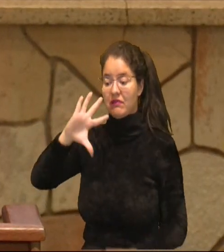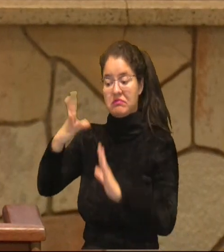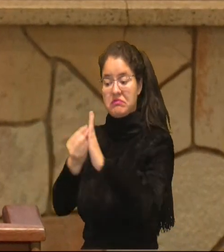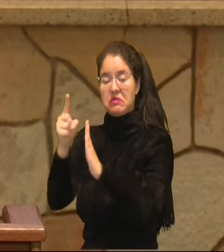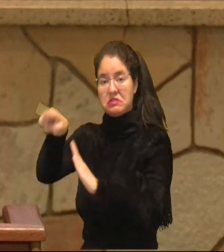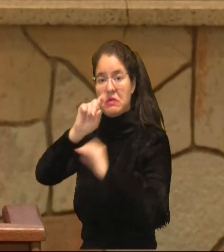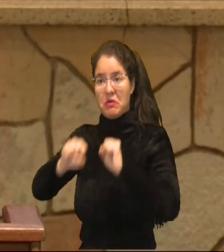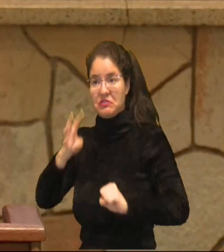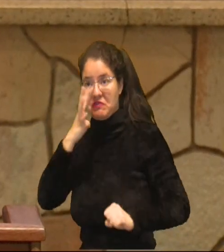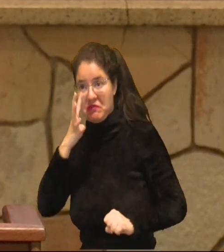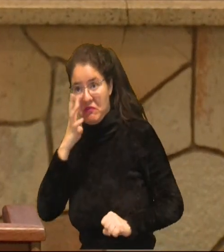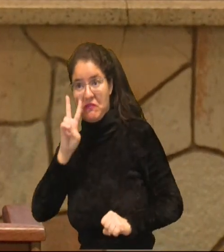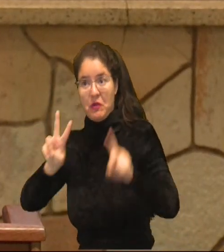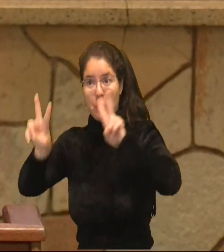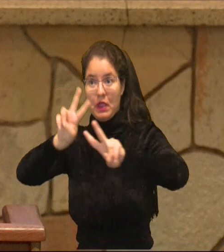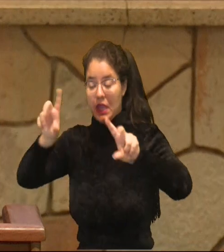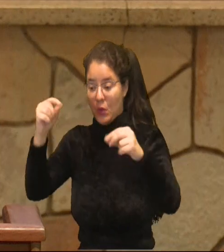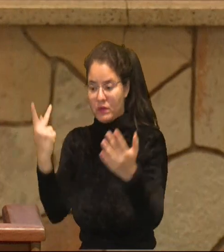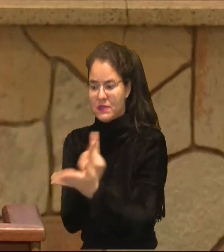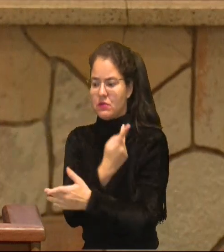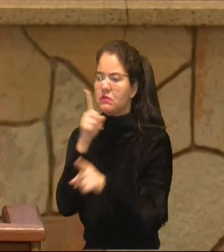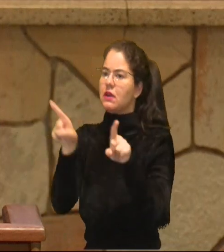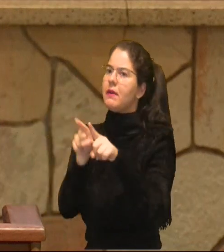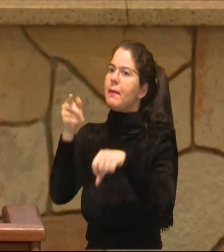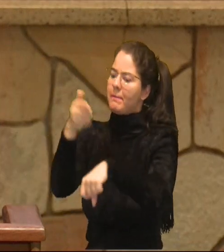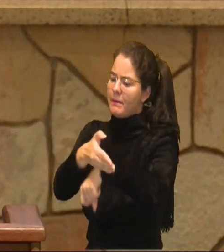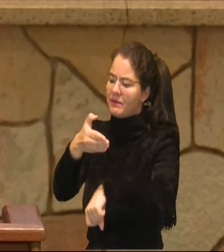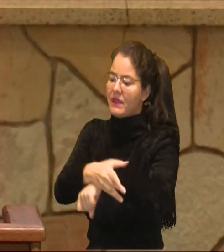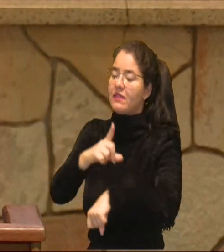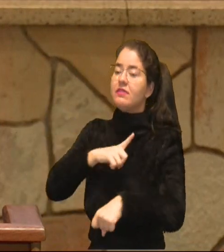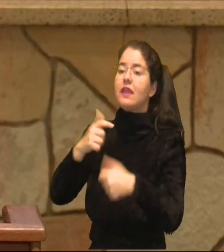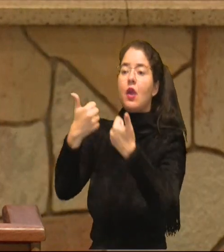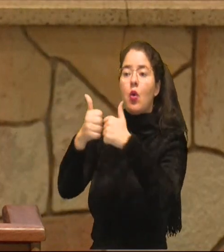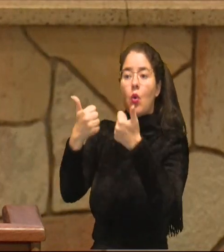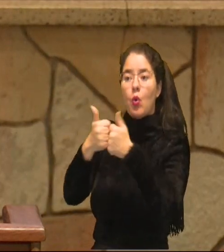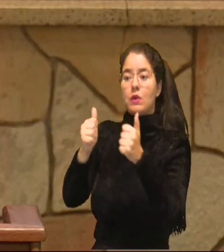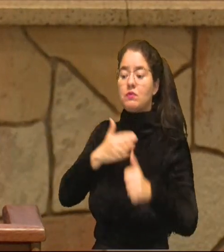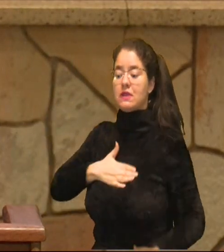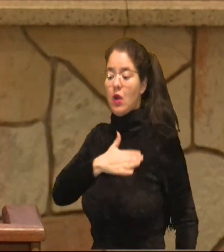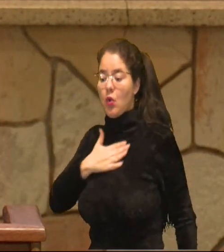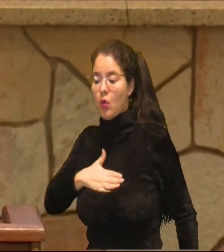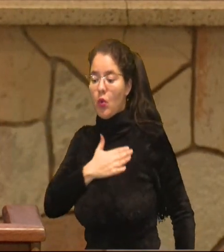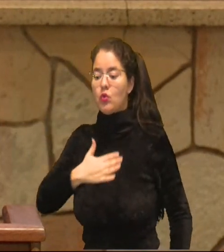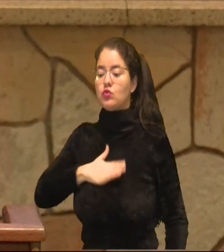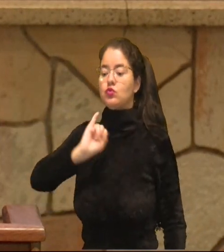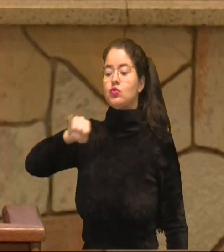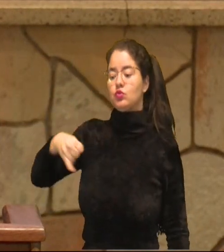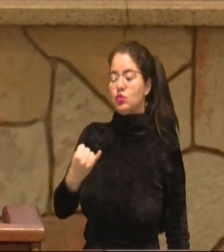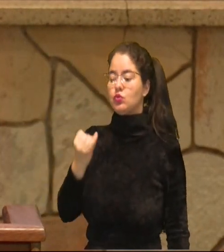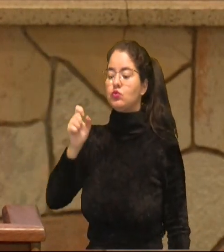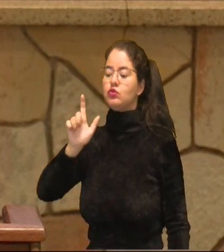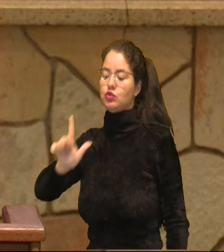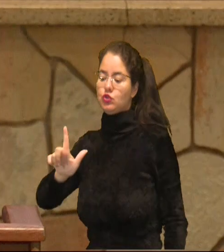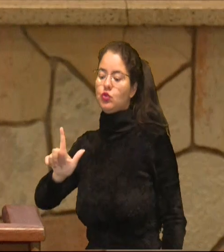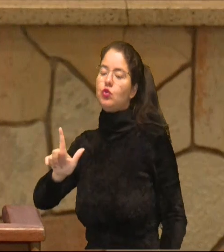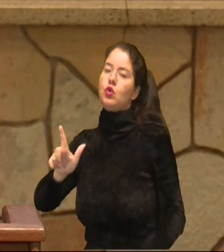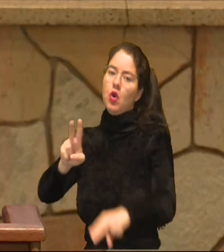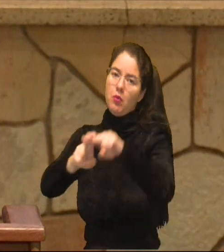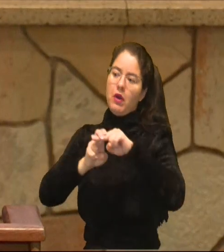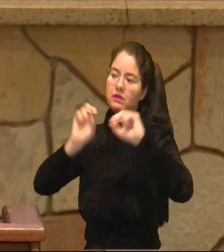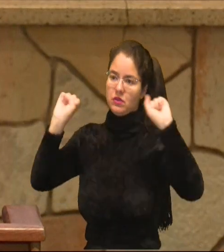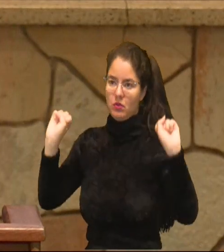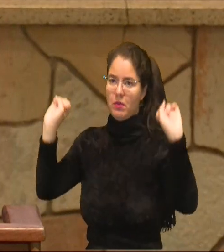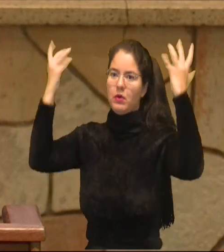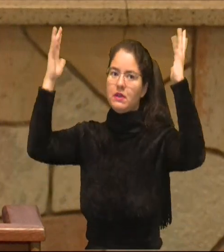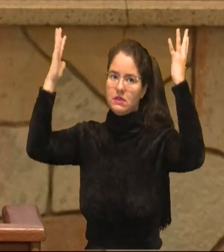é que aconteceu e participar também. Teremos caravana em agosto, em julho, em função das comemorações do